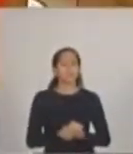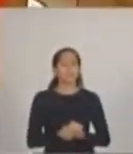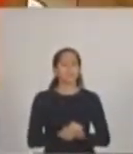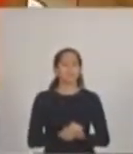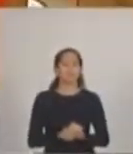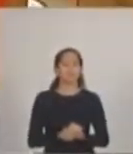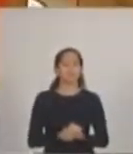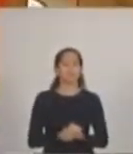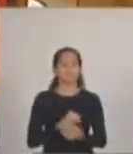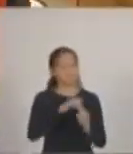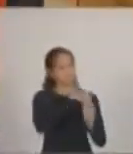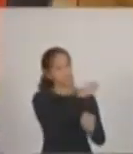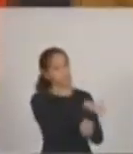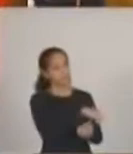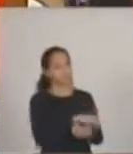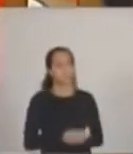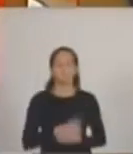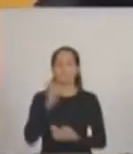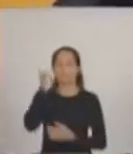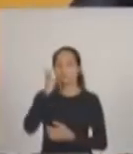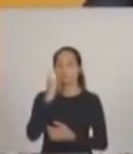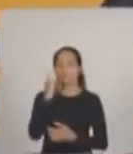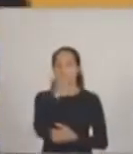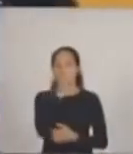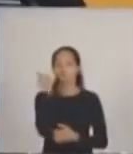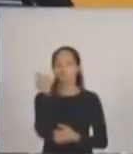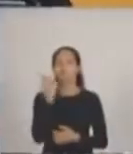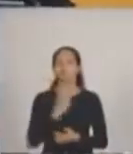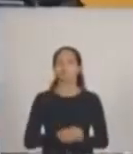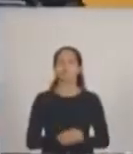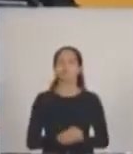Voto sim. Deputado Capitão Assunção?